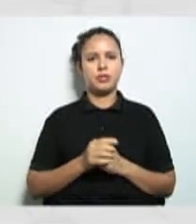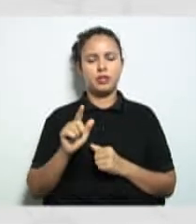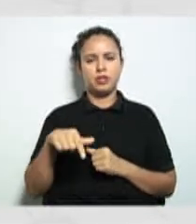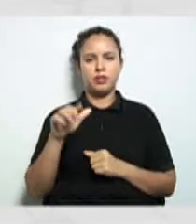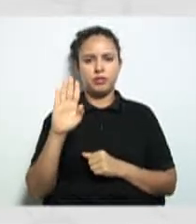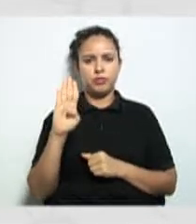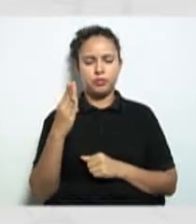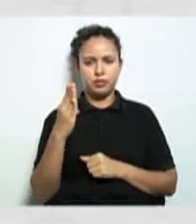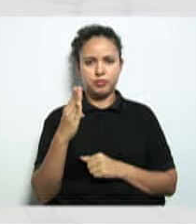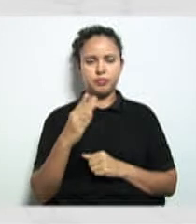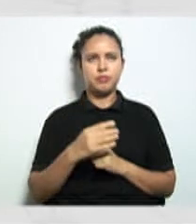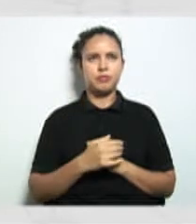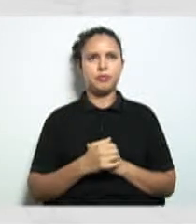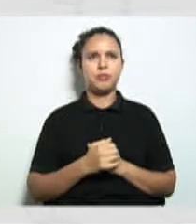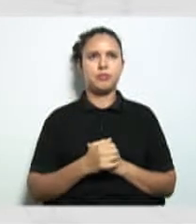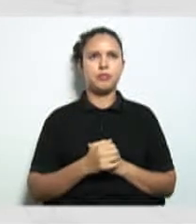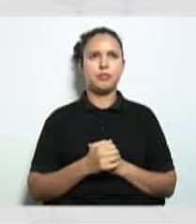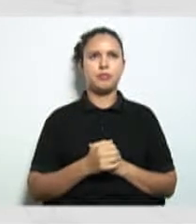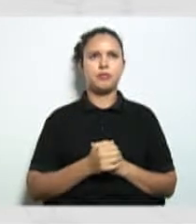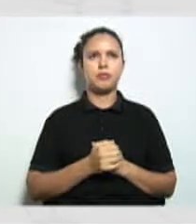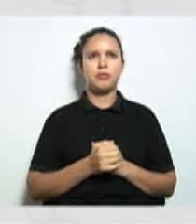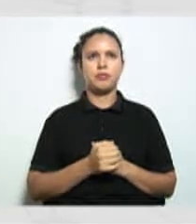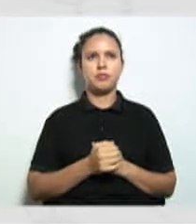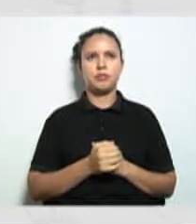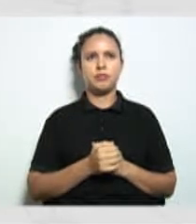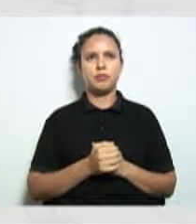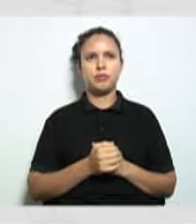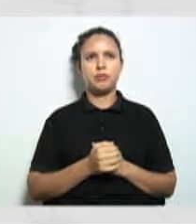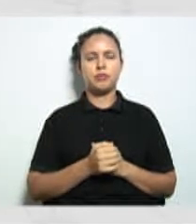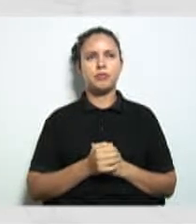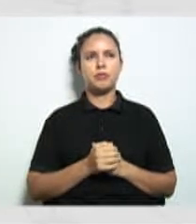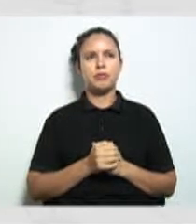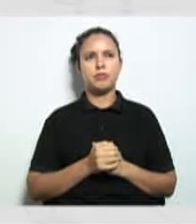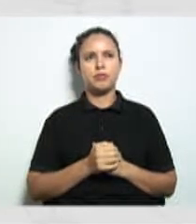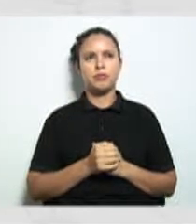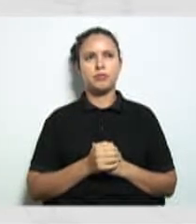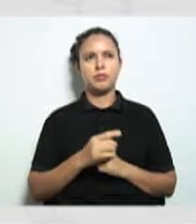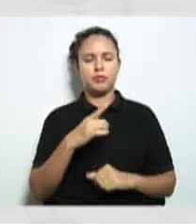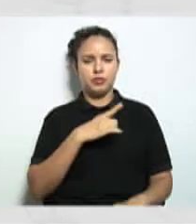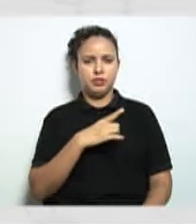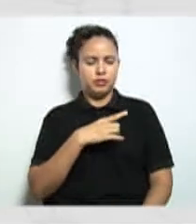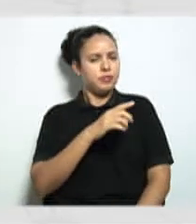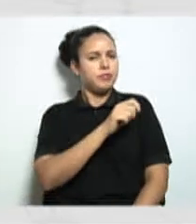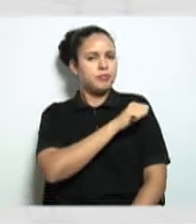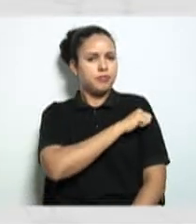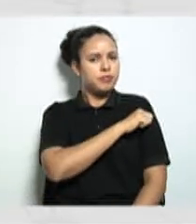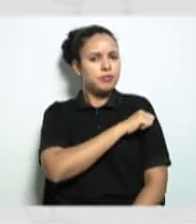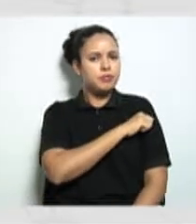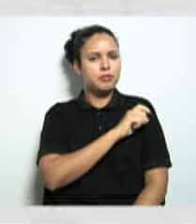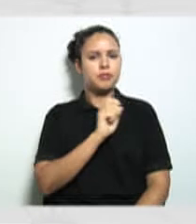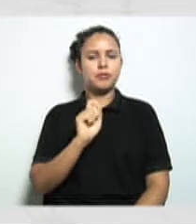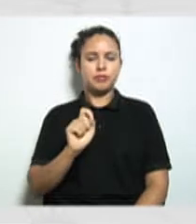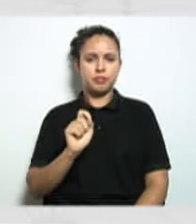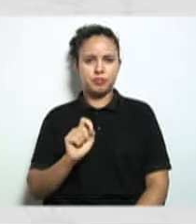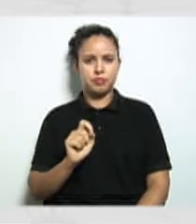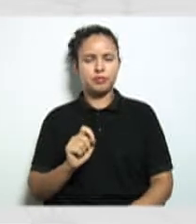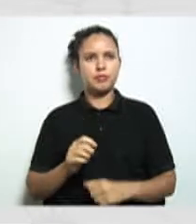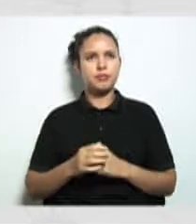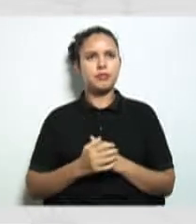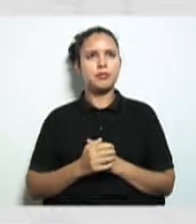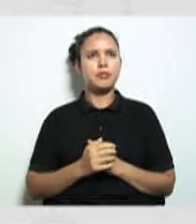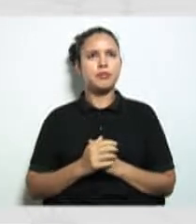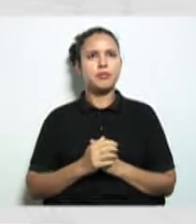nós temos aí a participação de Então, aqui